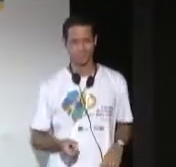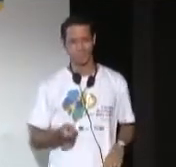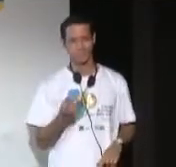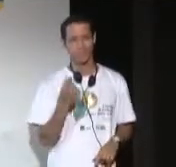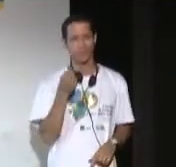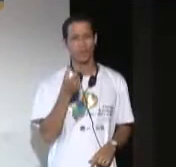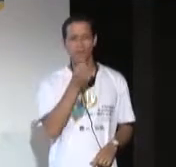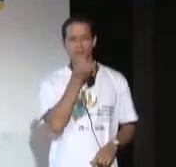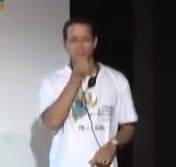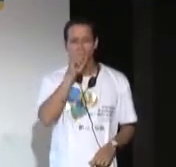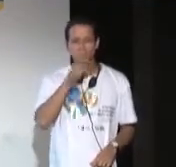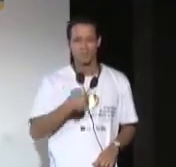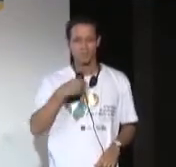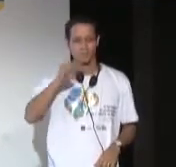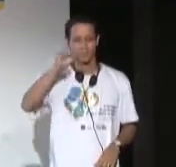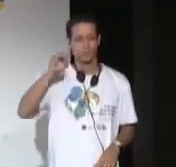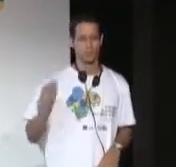Pois é. Enfim,